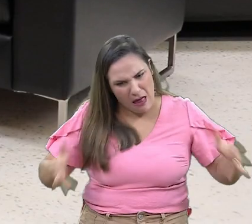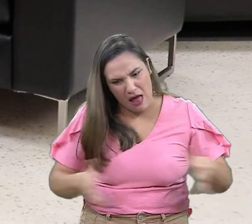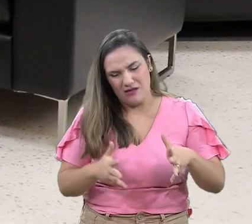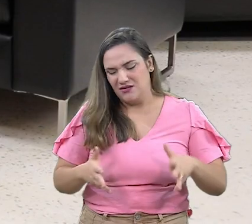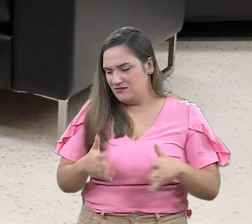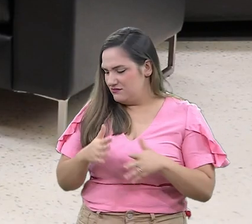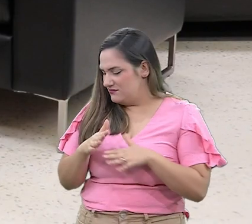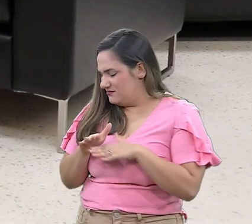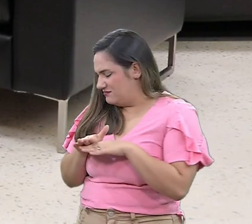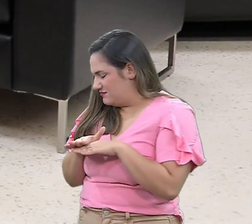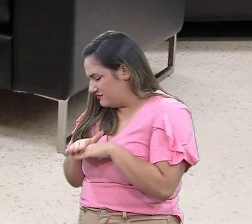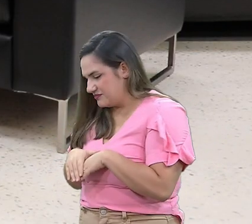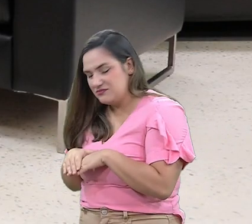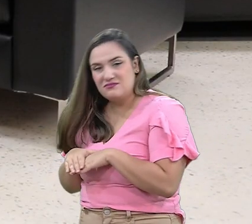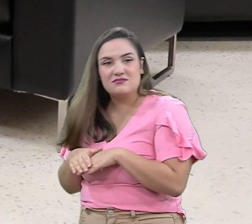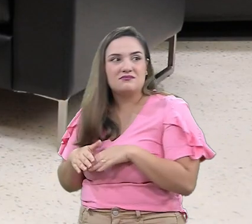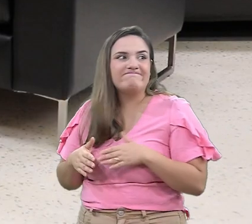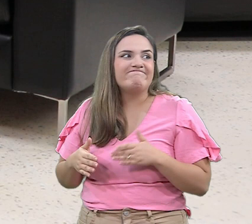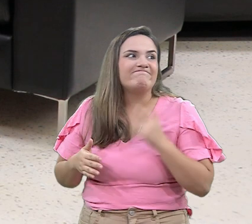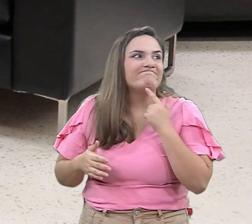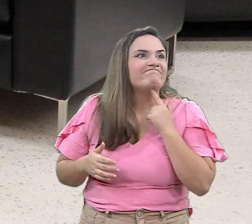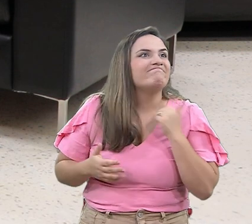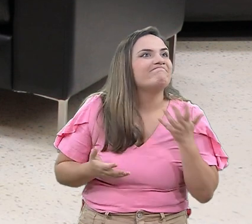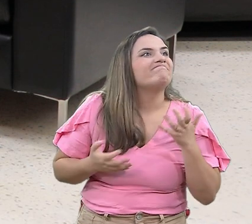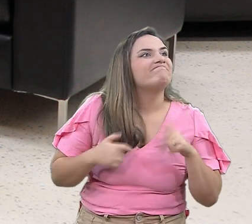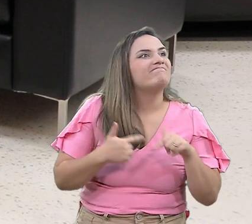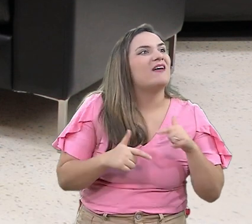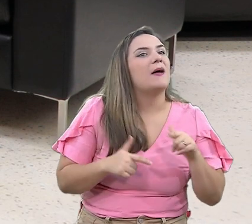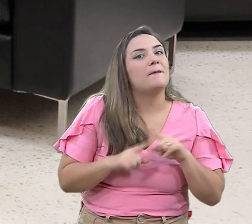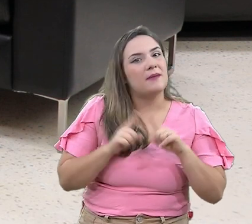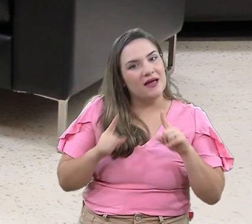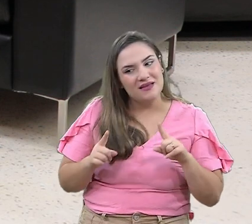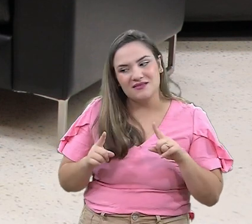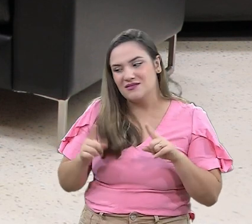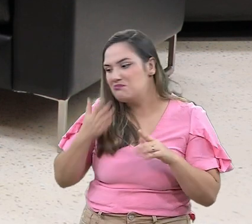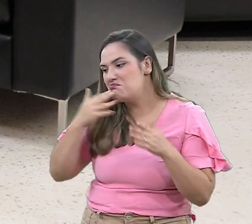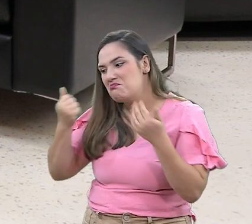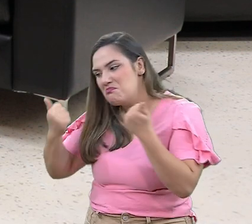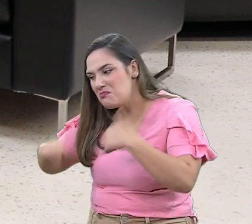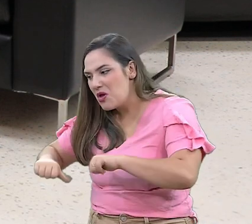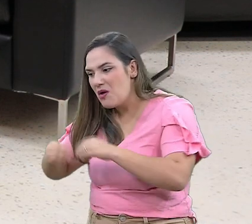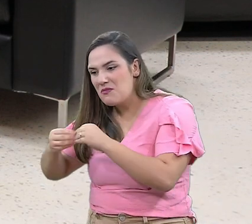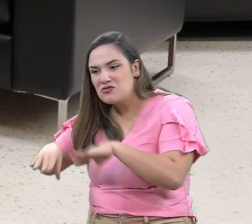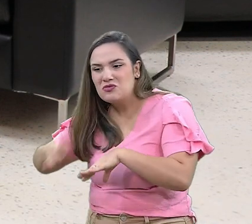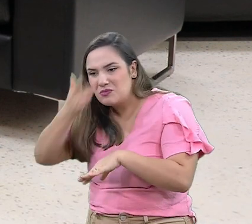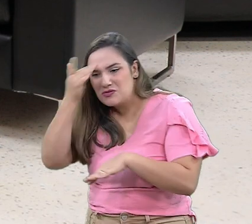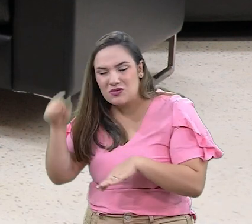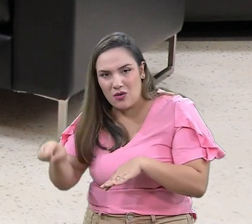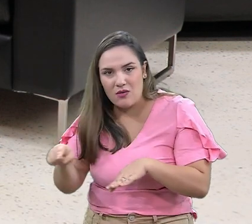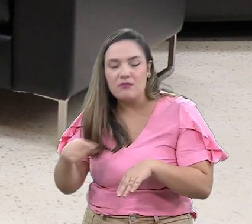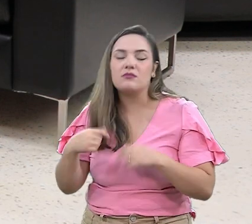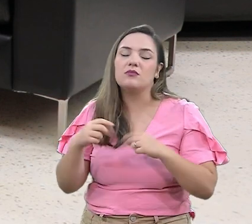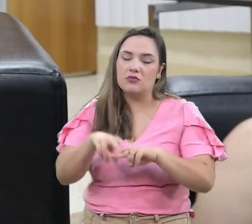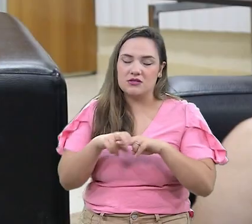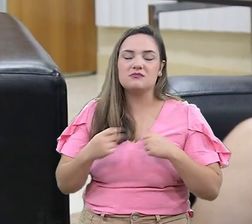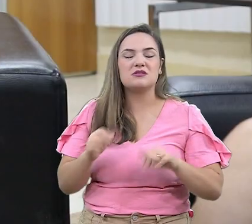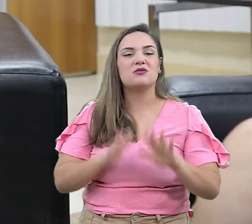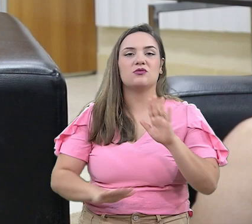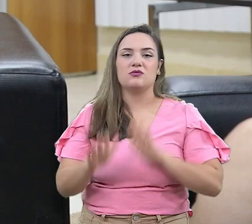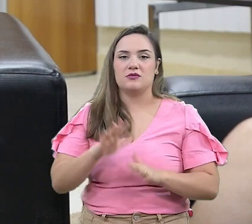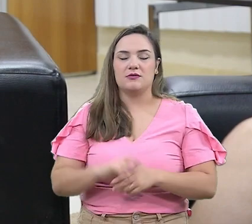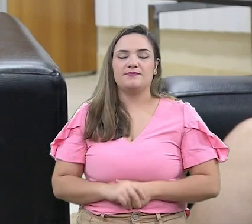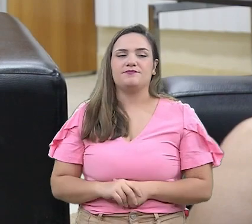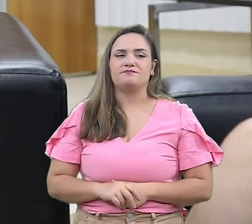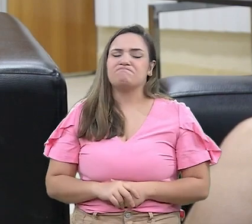dia, né? Então tem que ter um pouco de tato e de cuidado com isso. E o que diz o Código